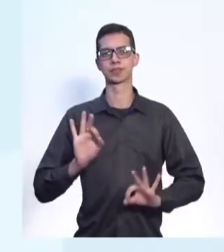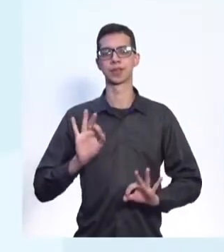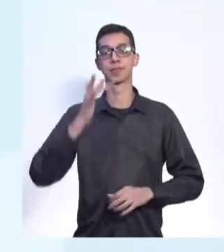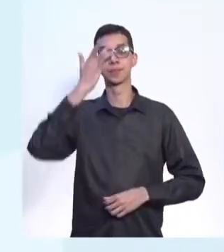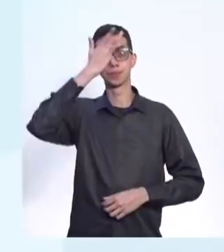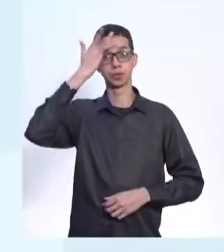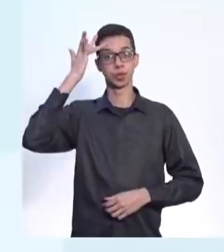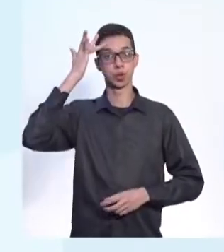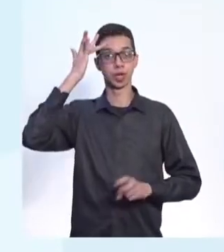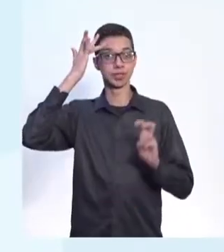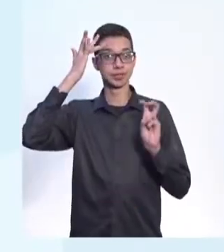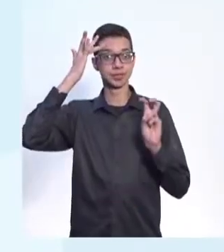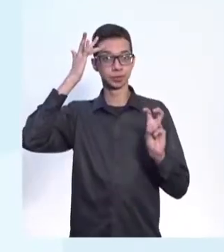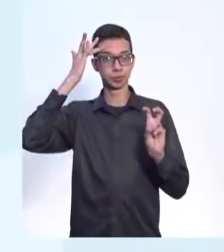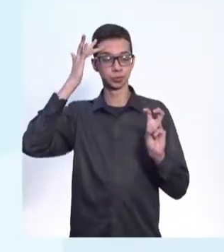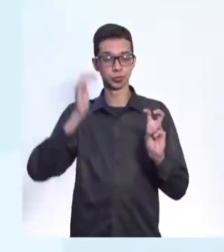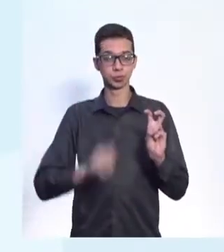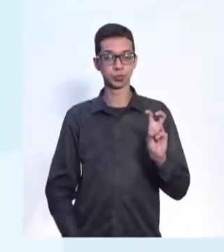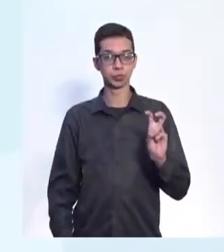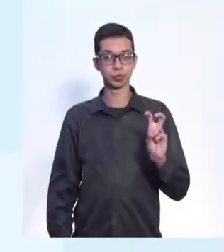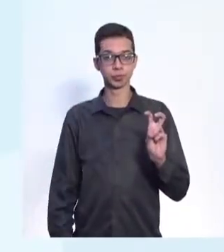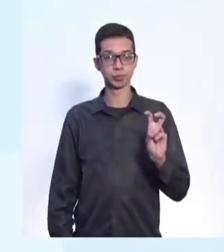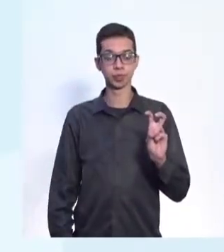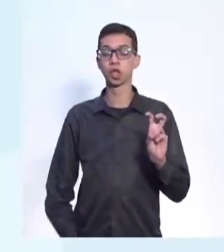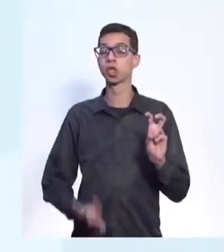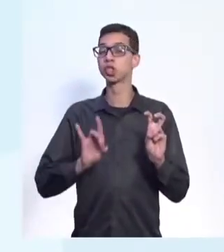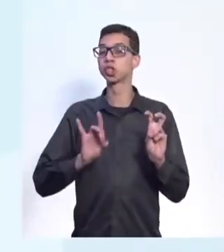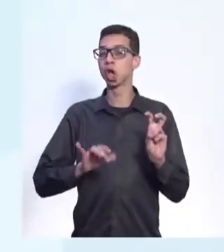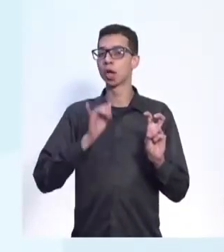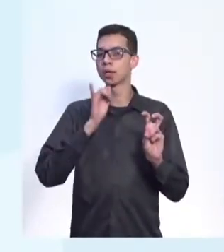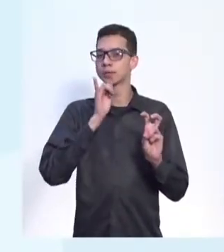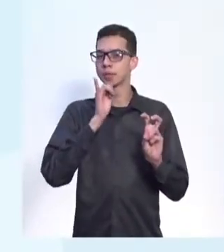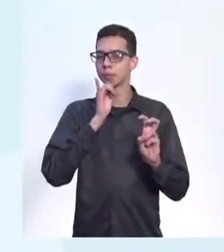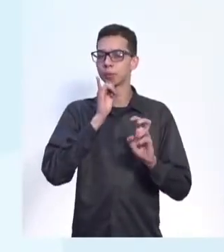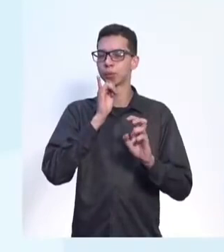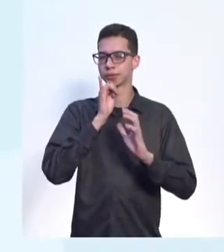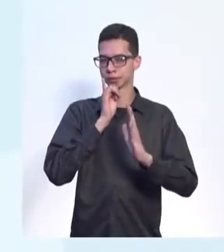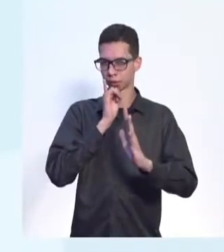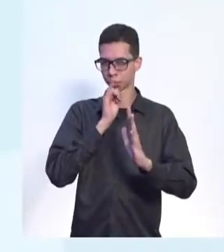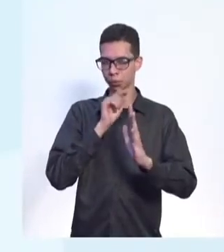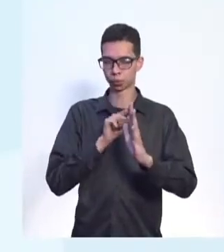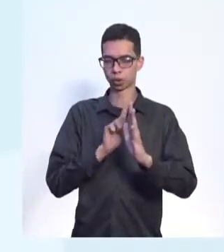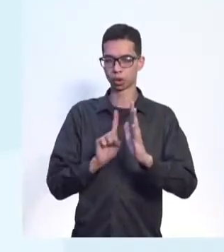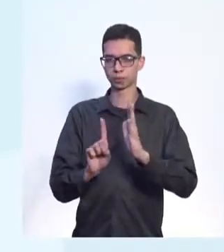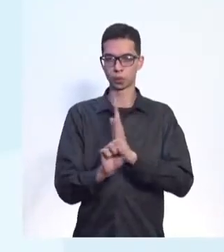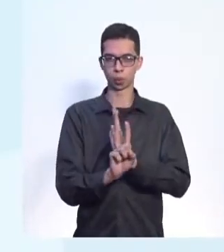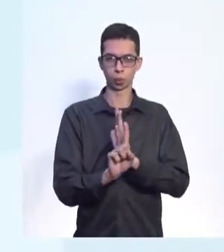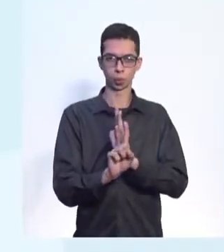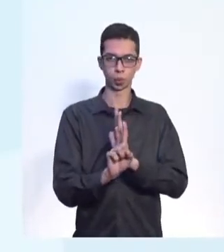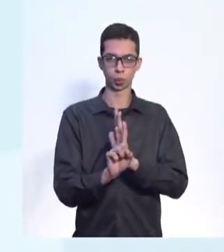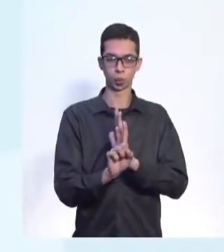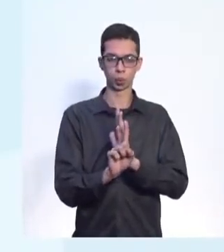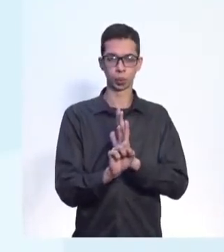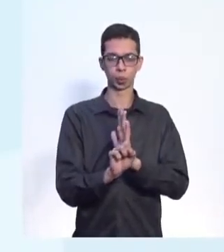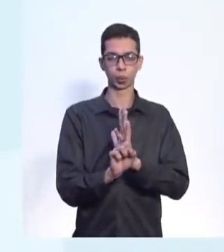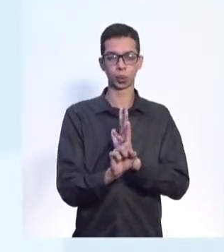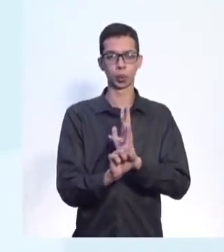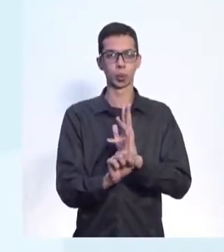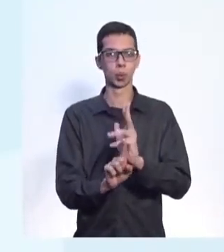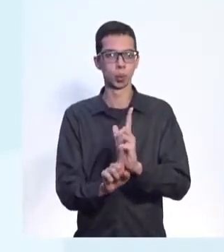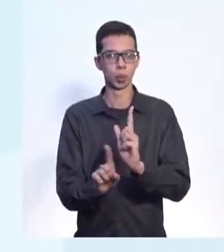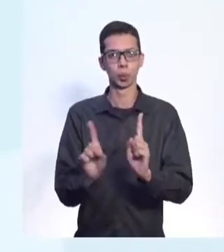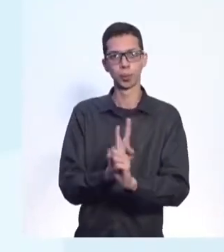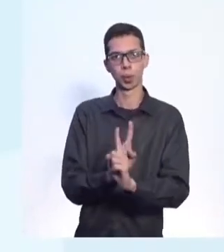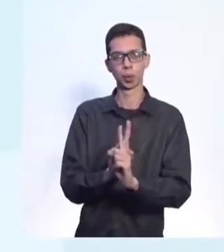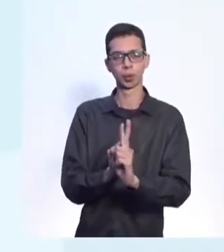pessoas apenas alternando as suas posições na fila? É claro que aqui, pessoal, nem precisa dizer que é